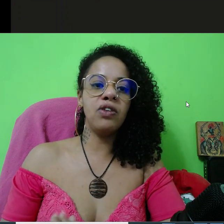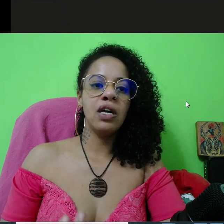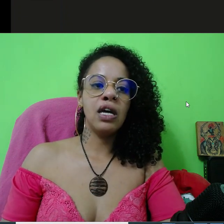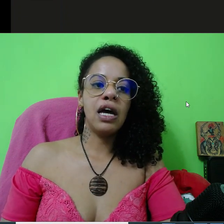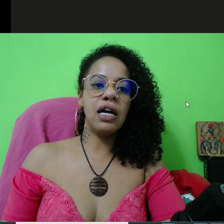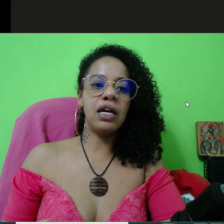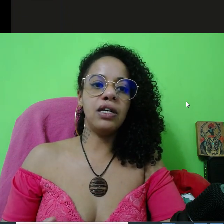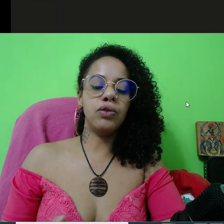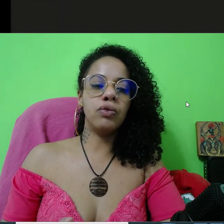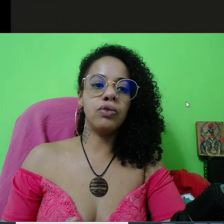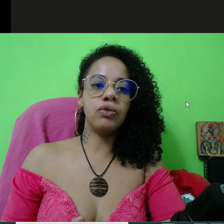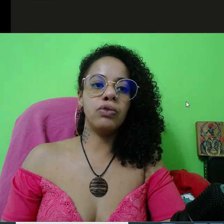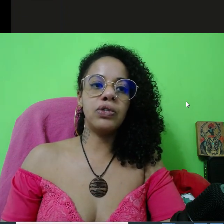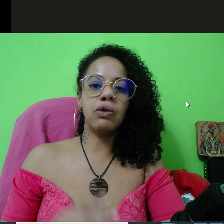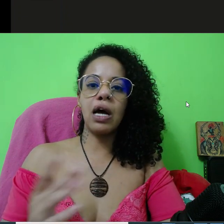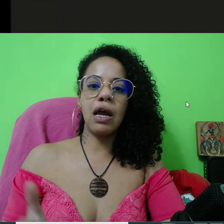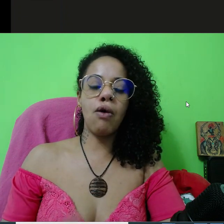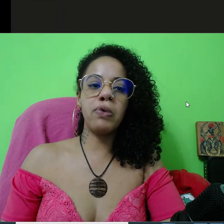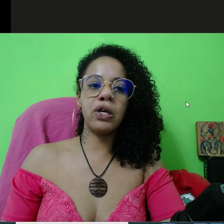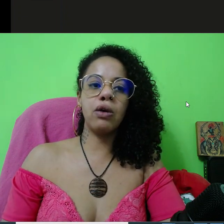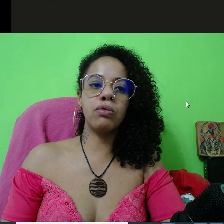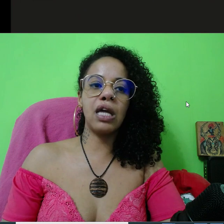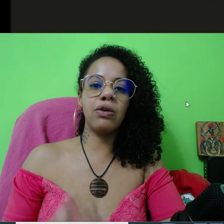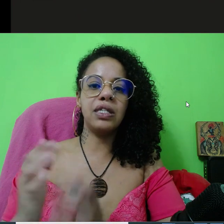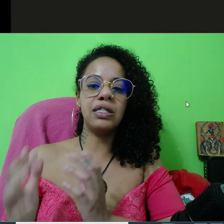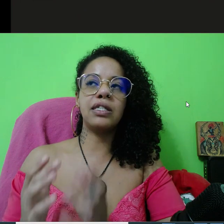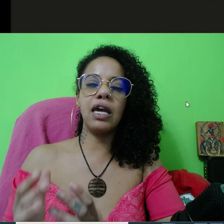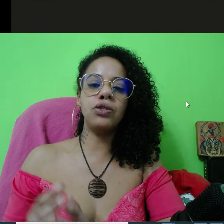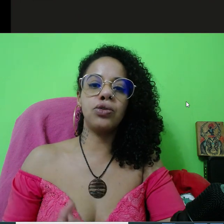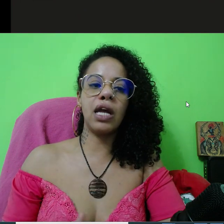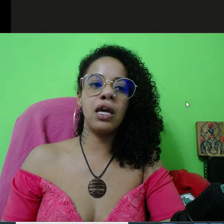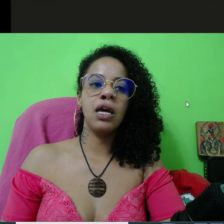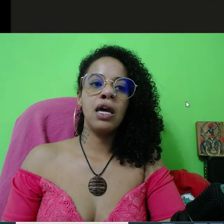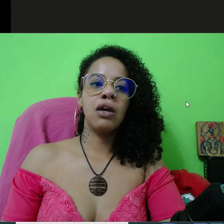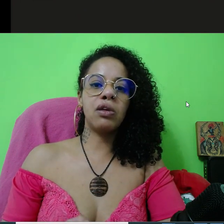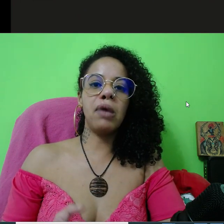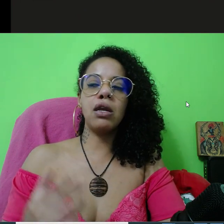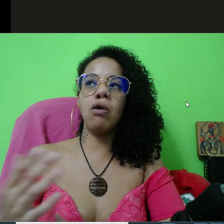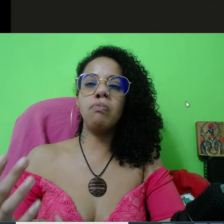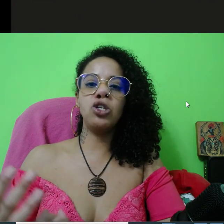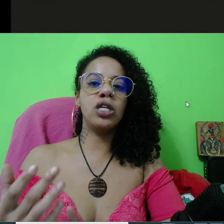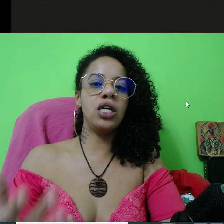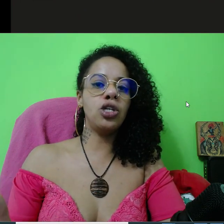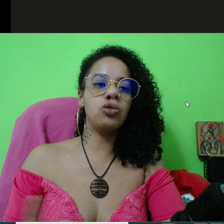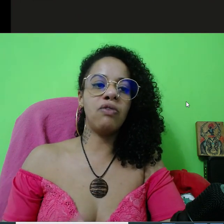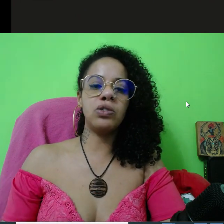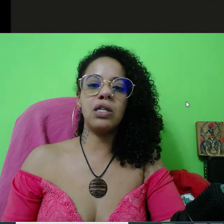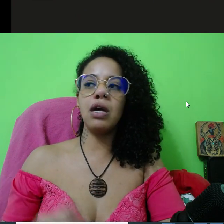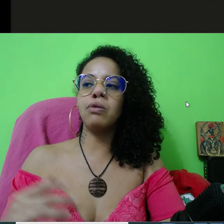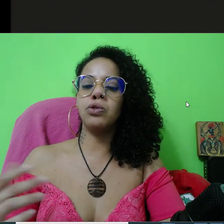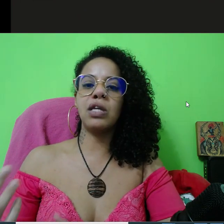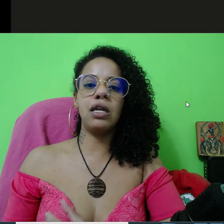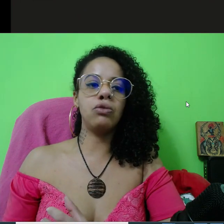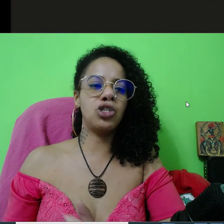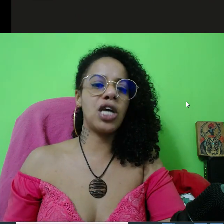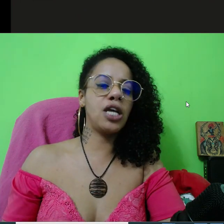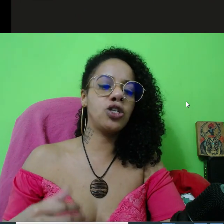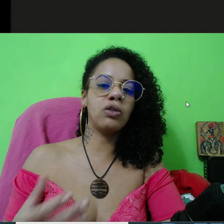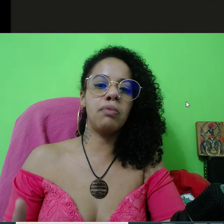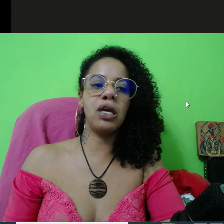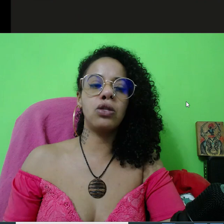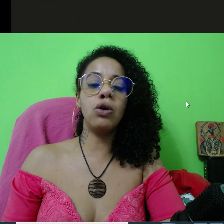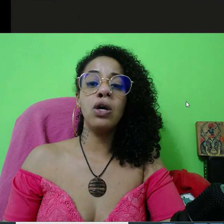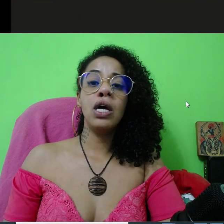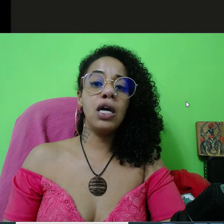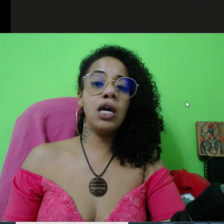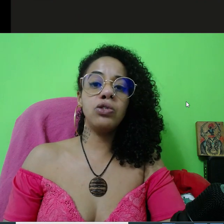inclusive no seu canal porque eu tenho esse senso né eu também não me dirijo a você quando tá ali no